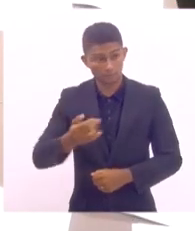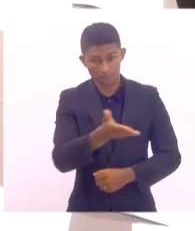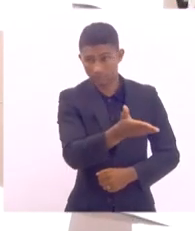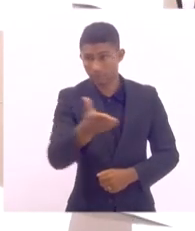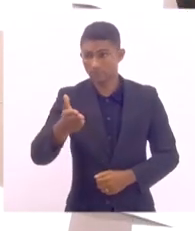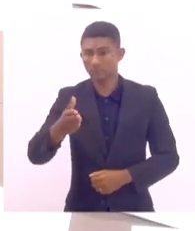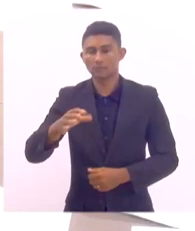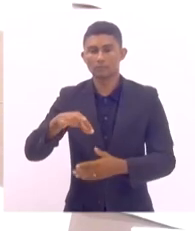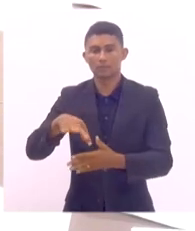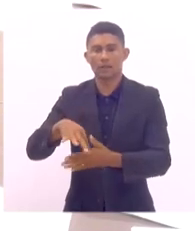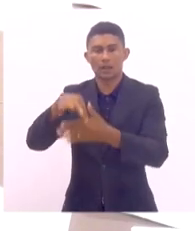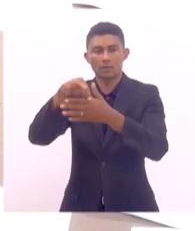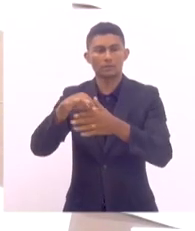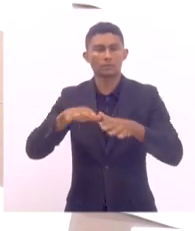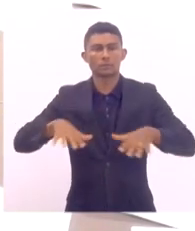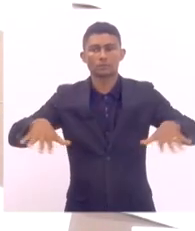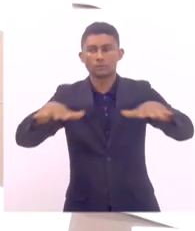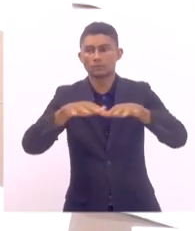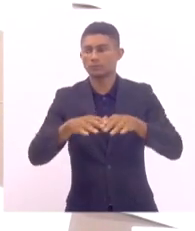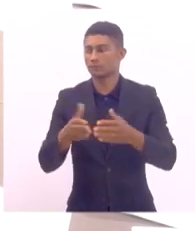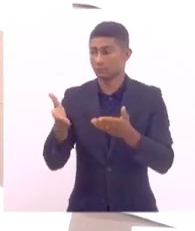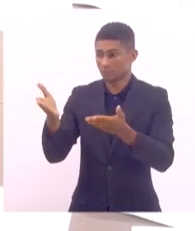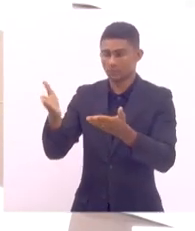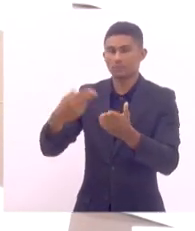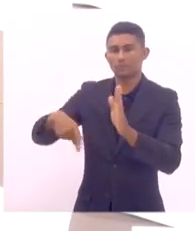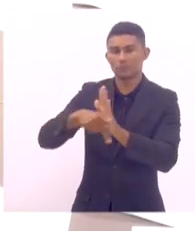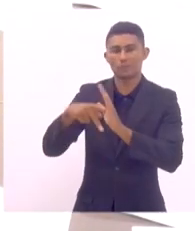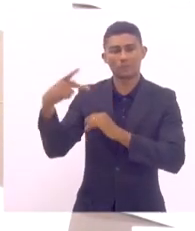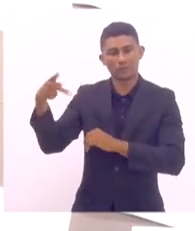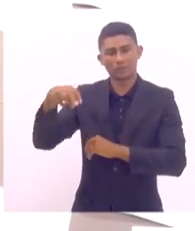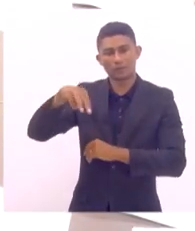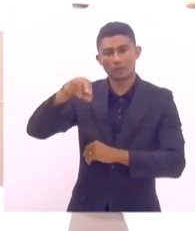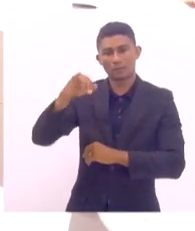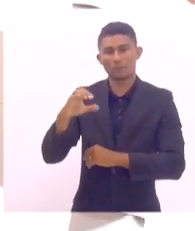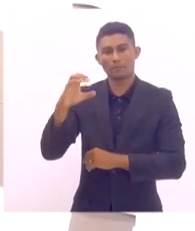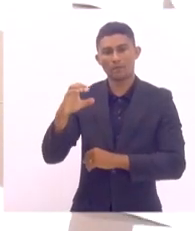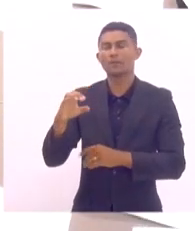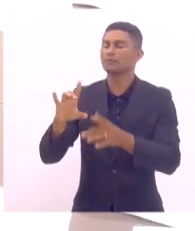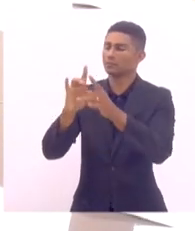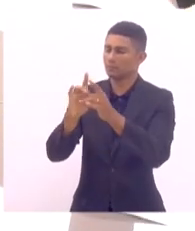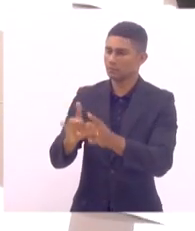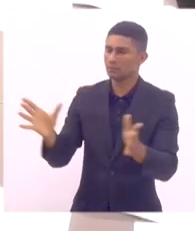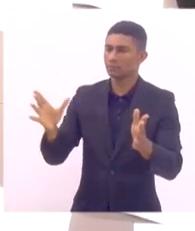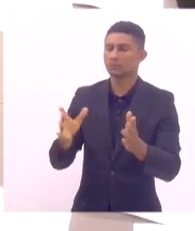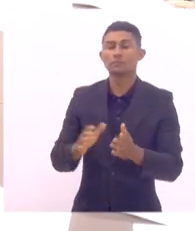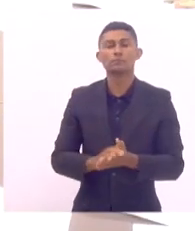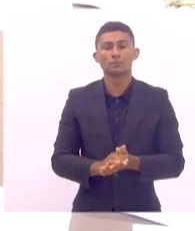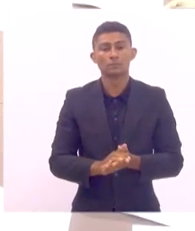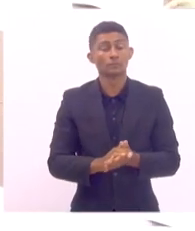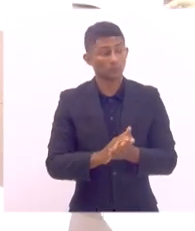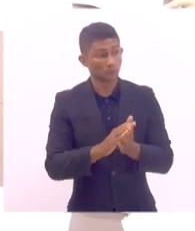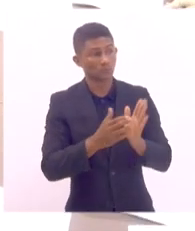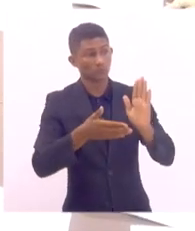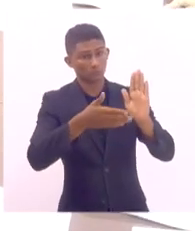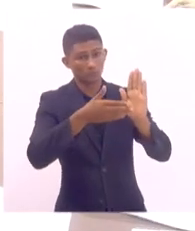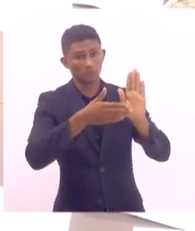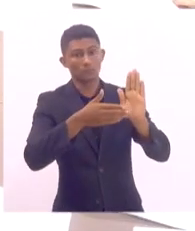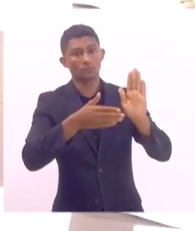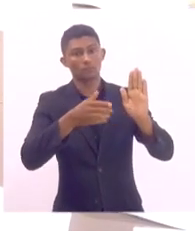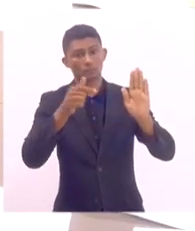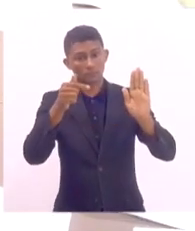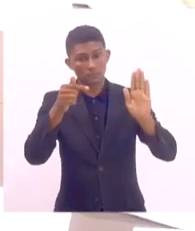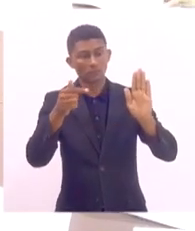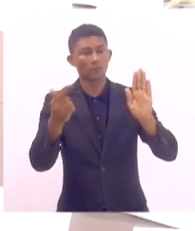Sétimo. Então, de mim que está liberado, retirando o sétimo. Isso. Então, o sétimo vem para a pauta para derrubar o veto.